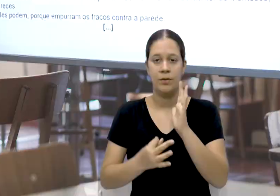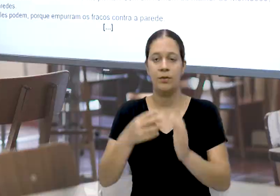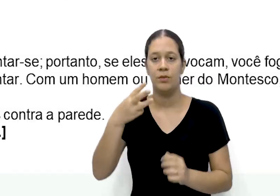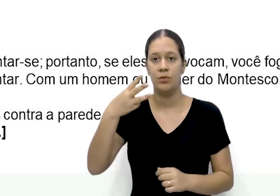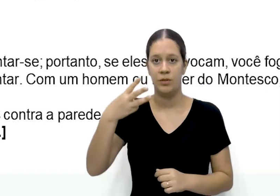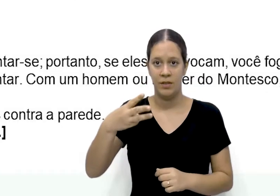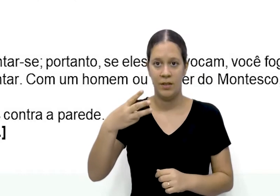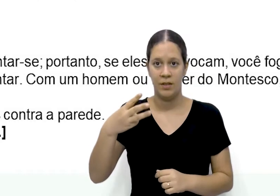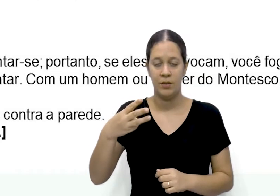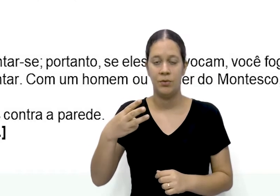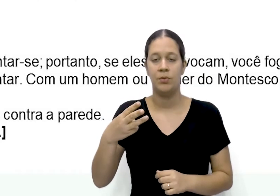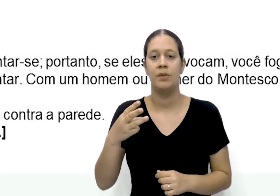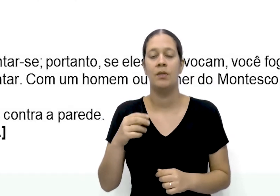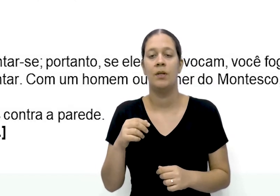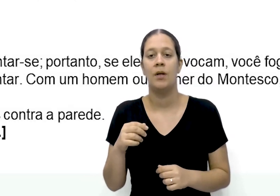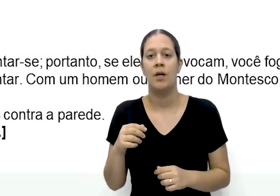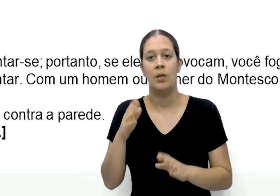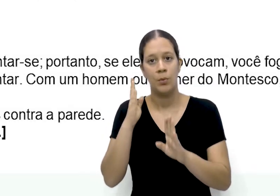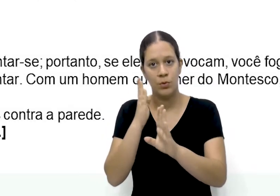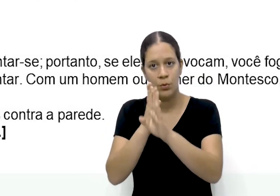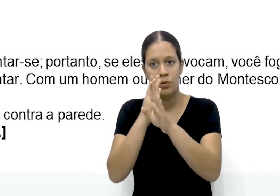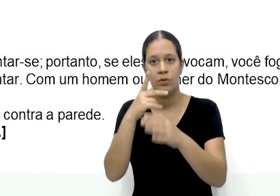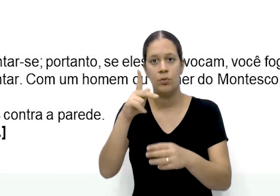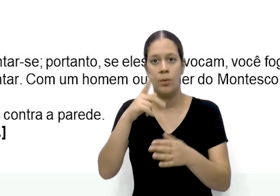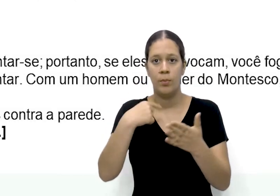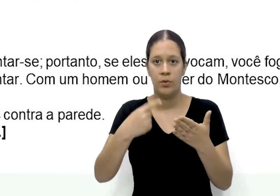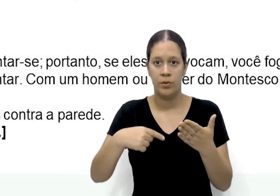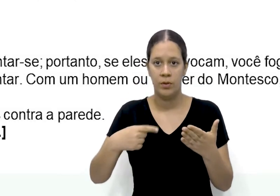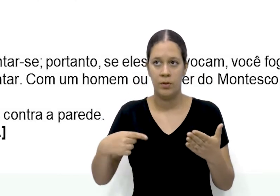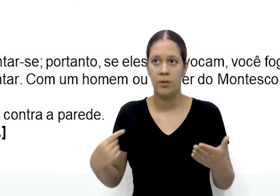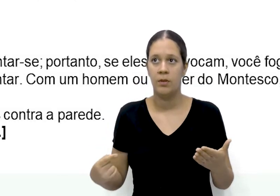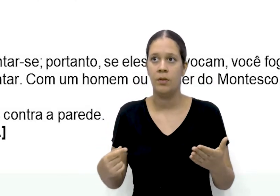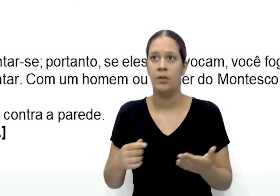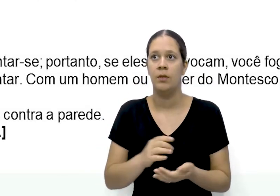entram Sansão e Gregório da casa dos Capuleto,